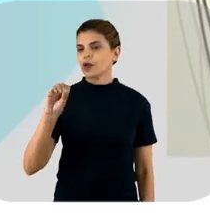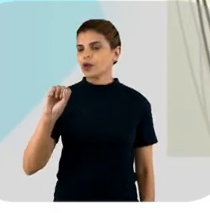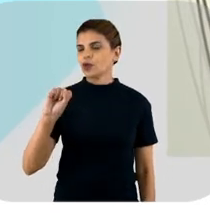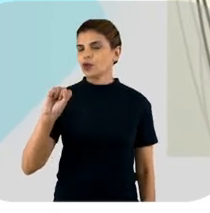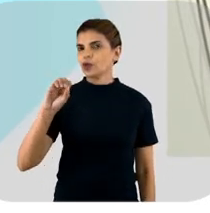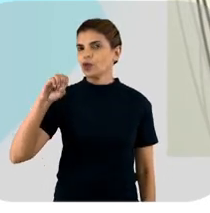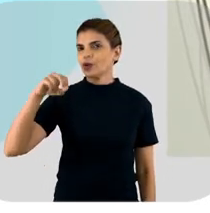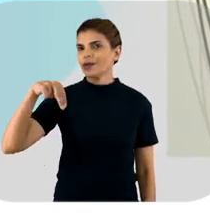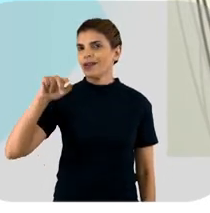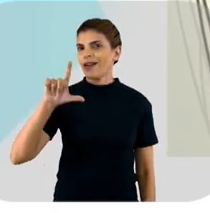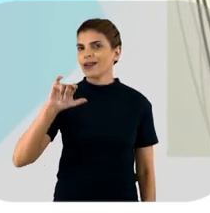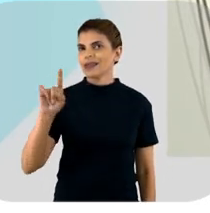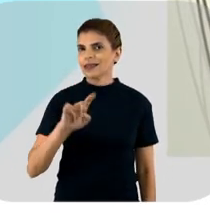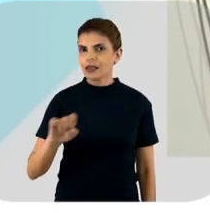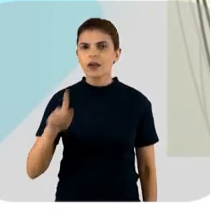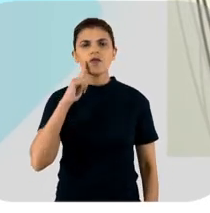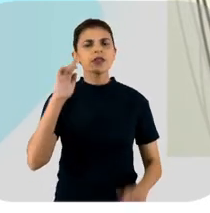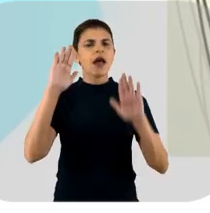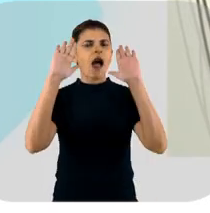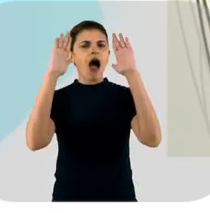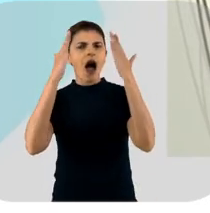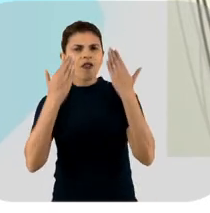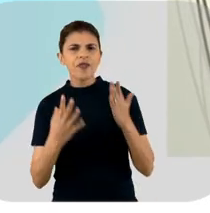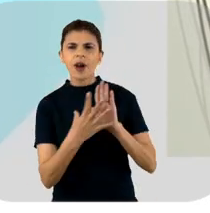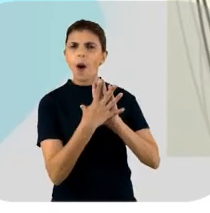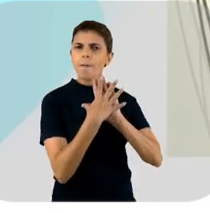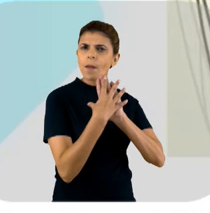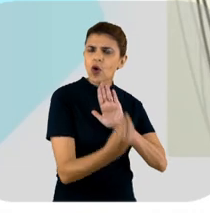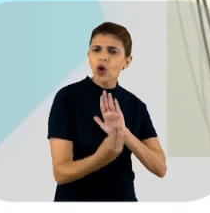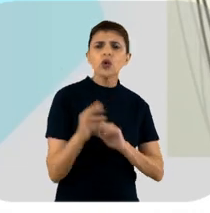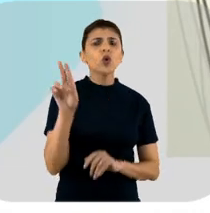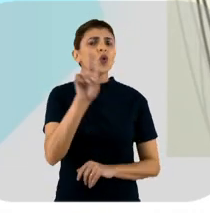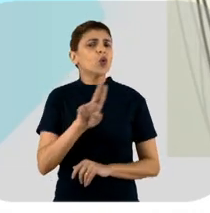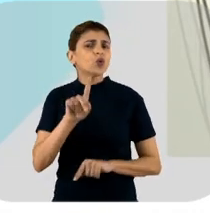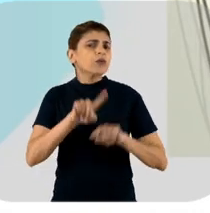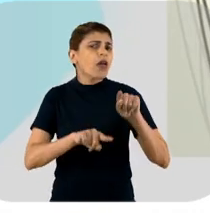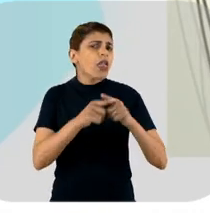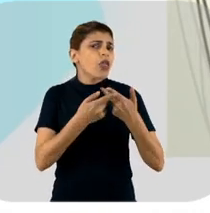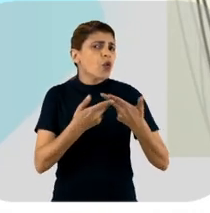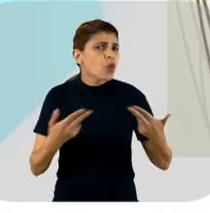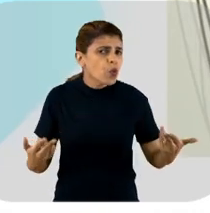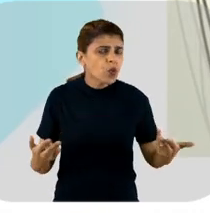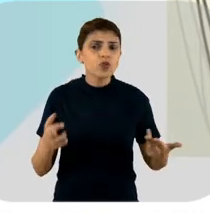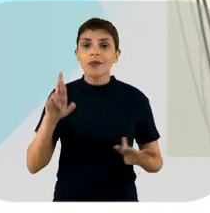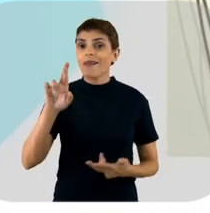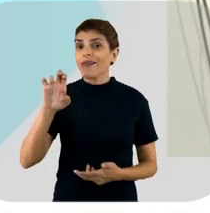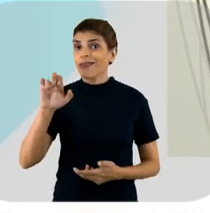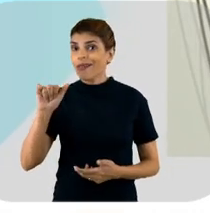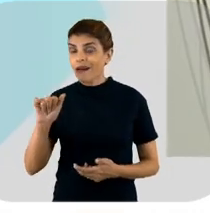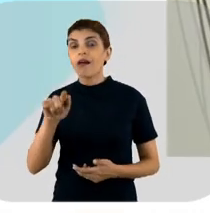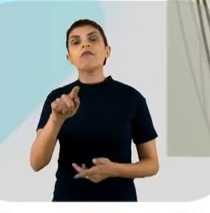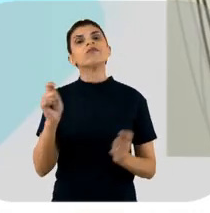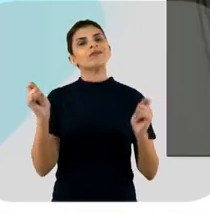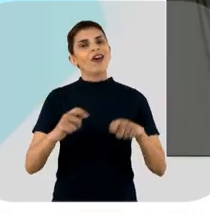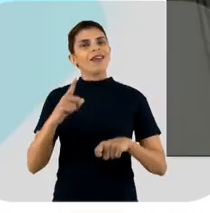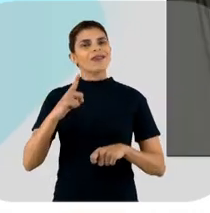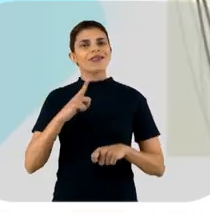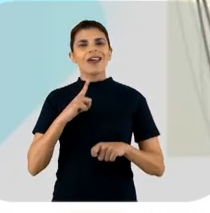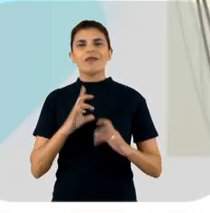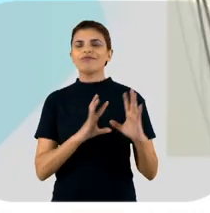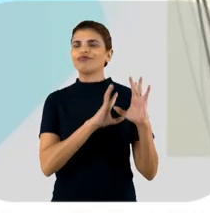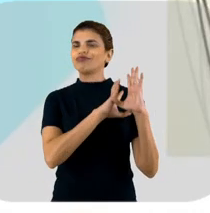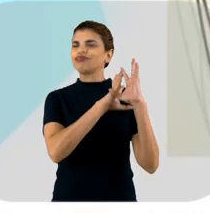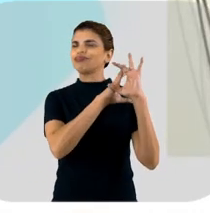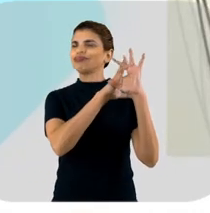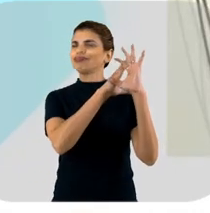personalização, como você avalia dentro desse modelo, como usa os recursos. Já com isso você tem